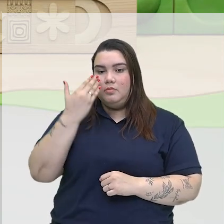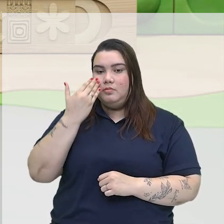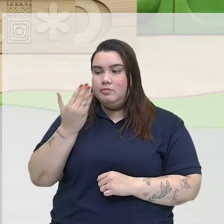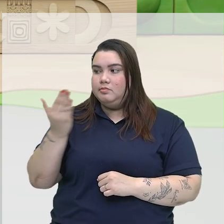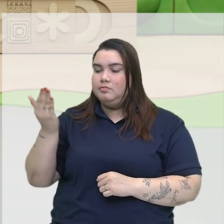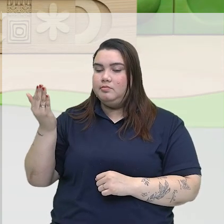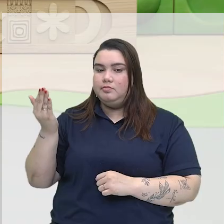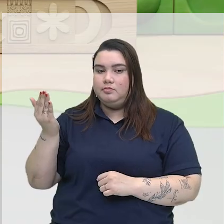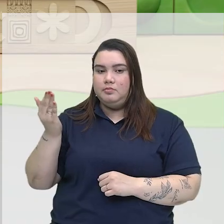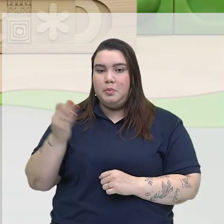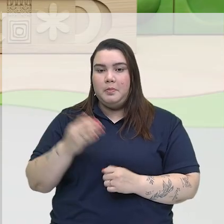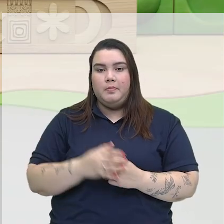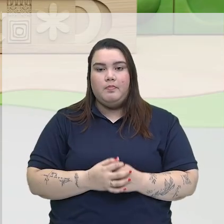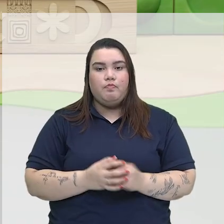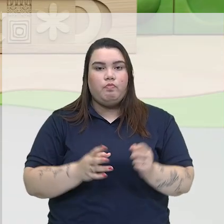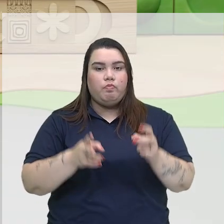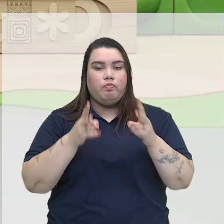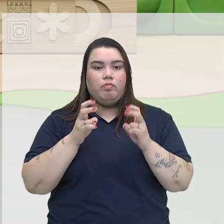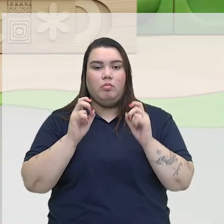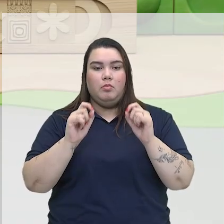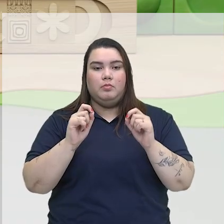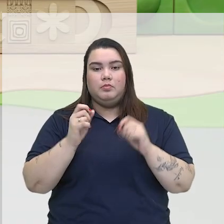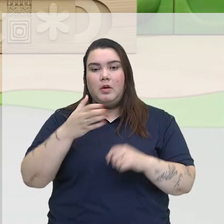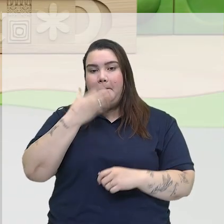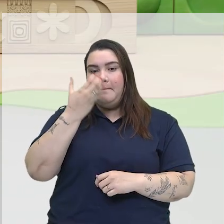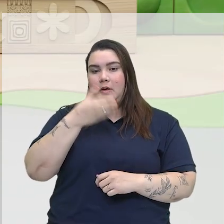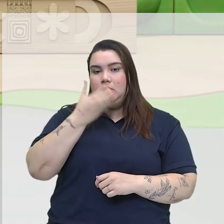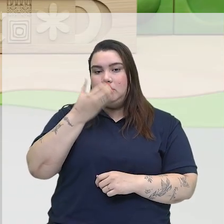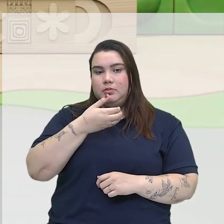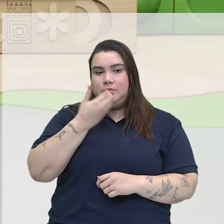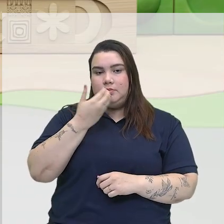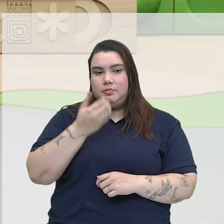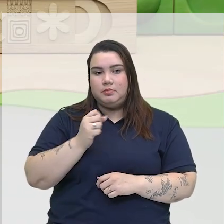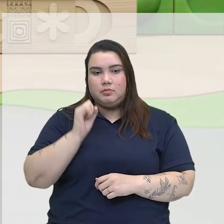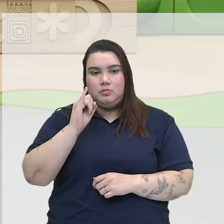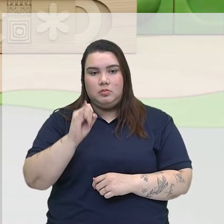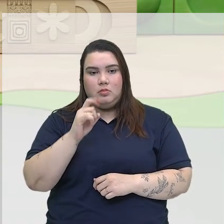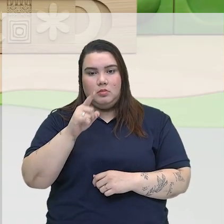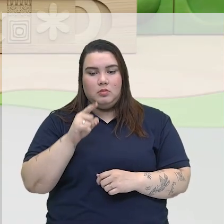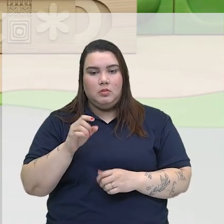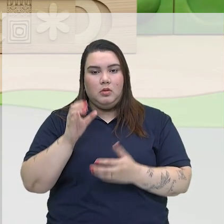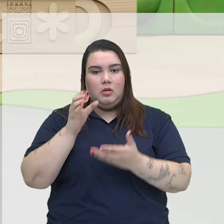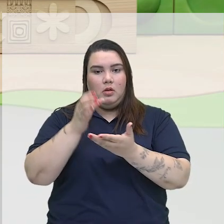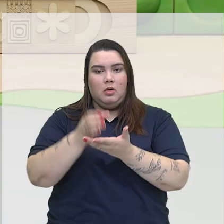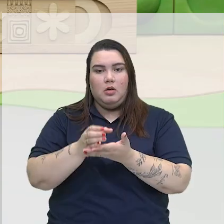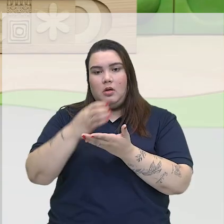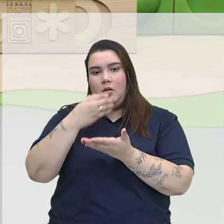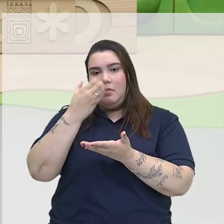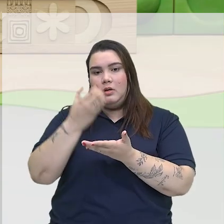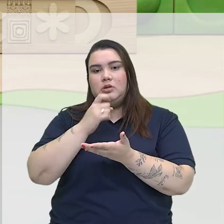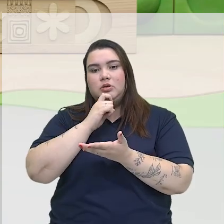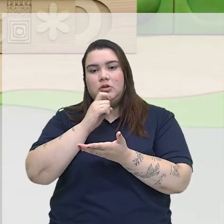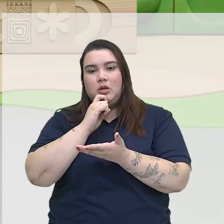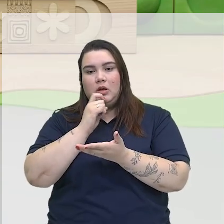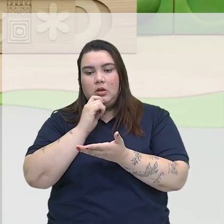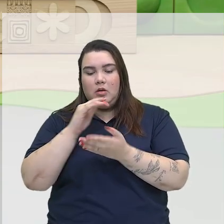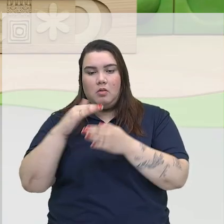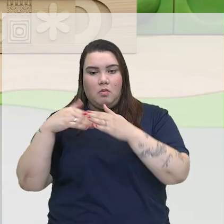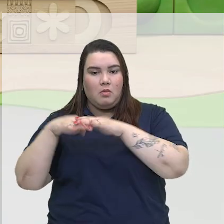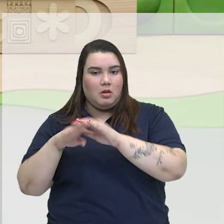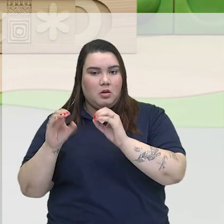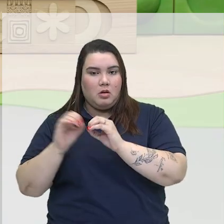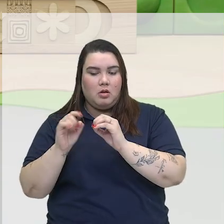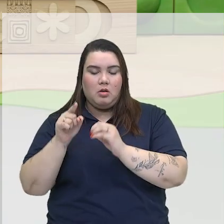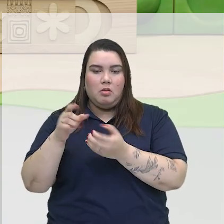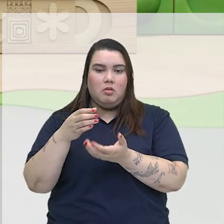certo? Então, nós observamos aqui uma maçã. Se você deixa essa maçã fora da geladeira,